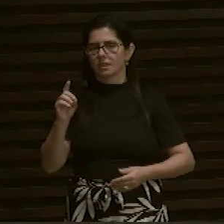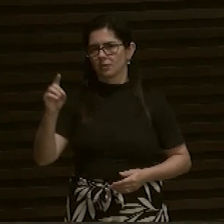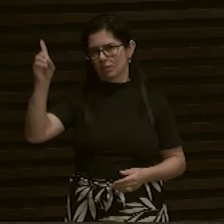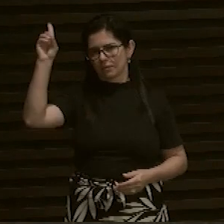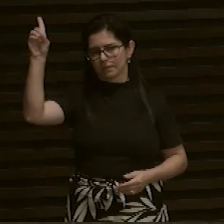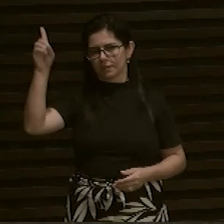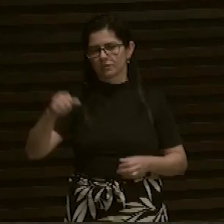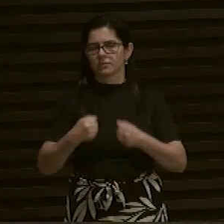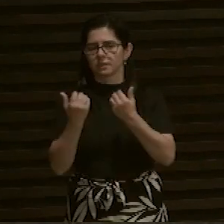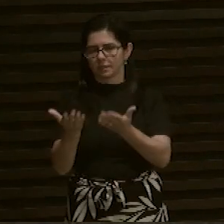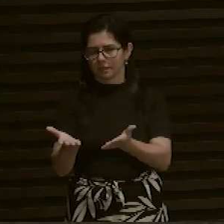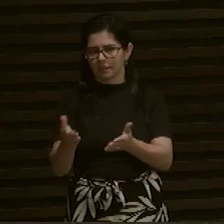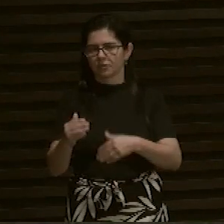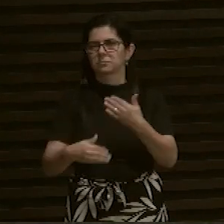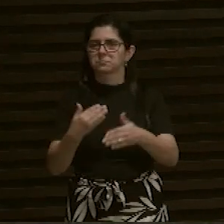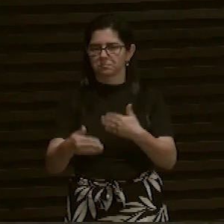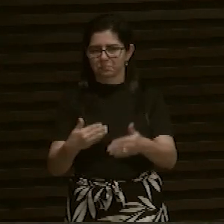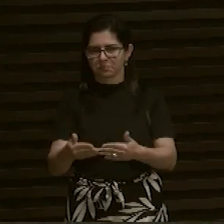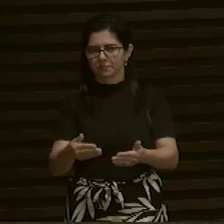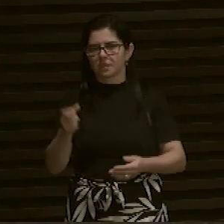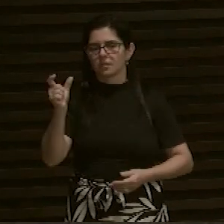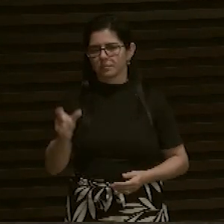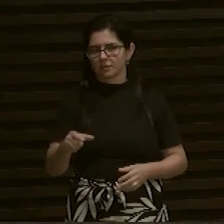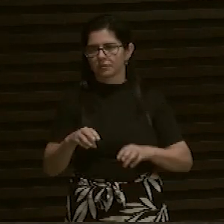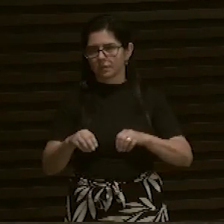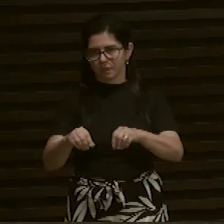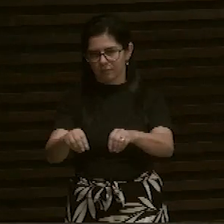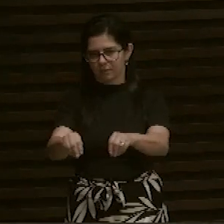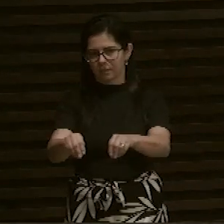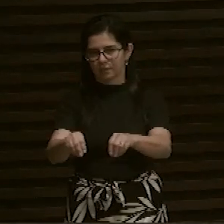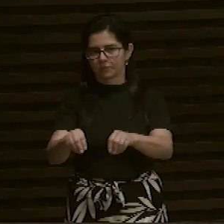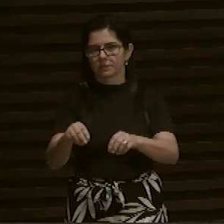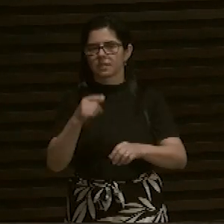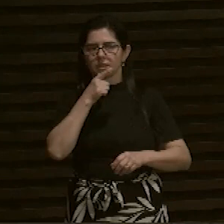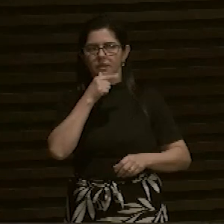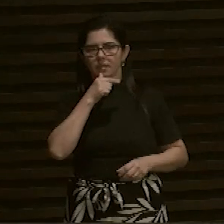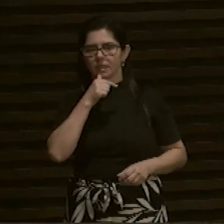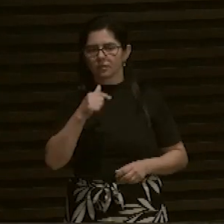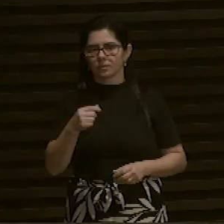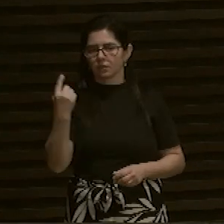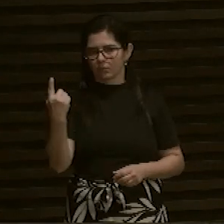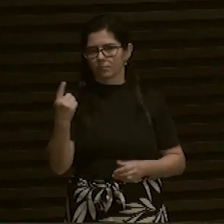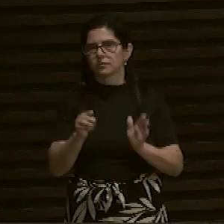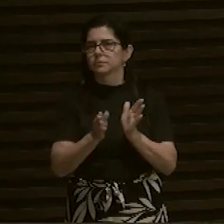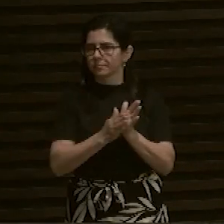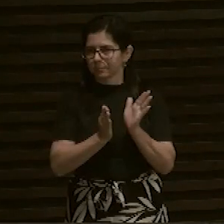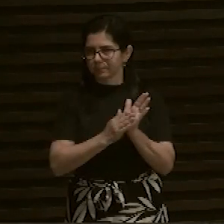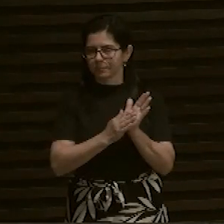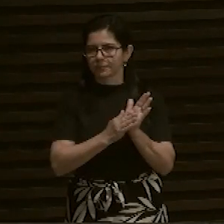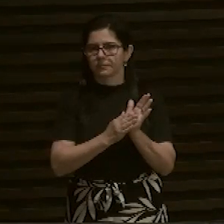crescimento. O que planta e o que rega tem um só propósito, e cada um será recompensado de acordo com o seu próprio